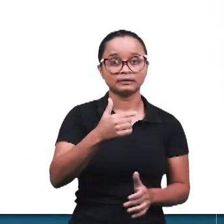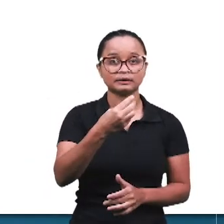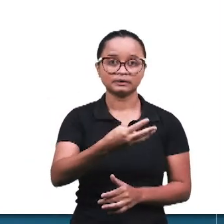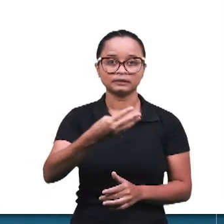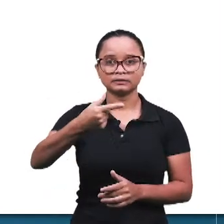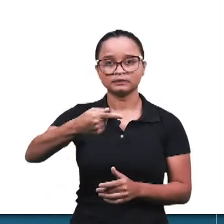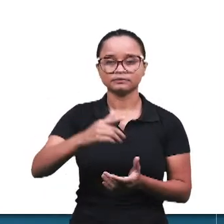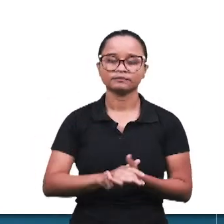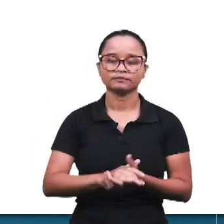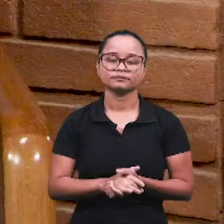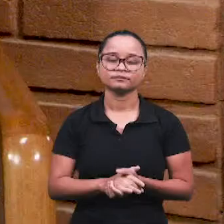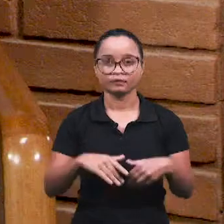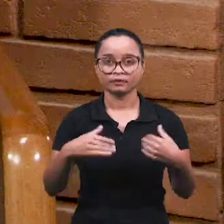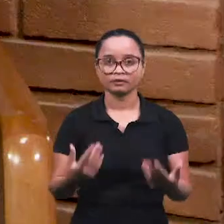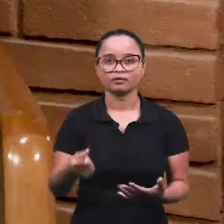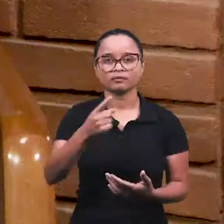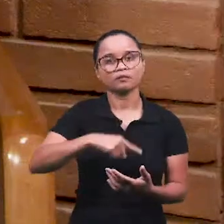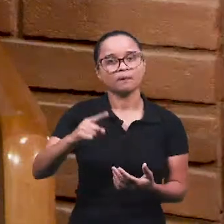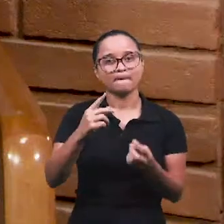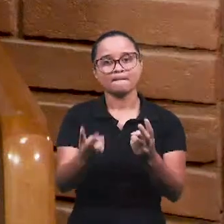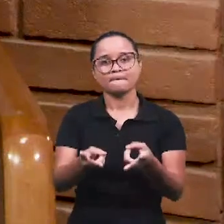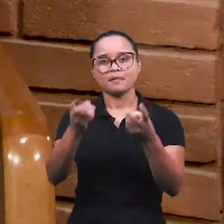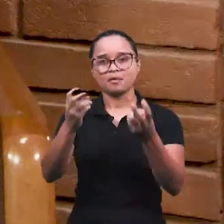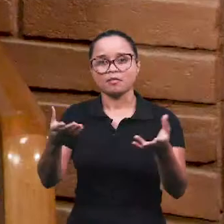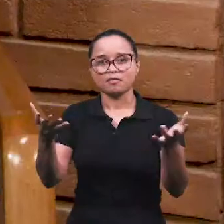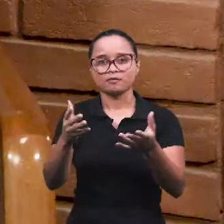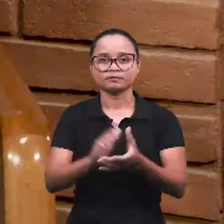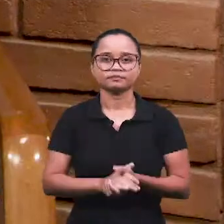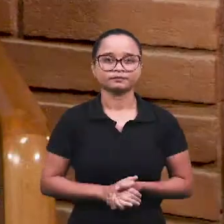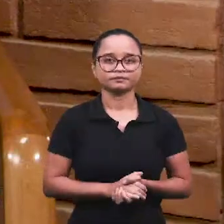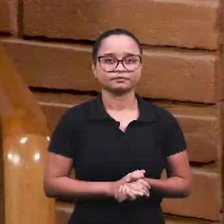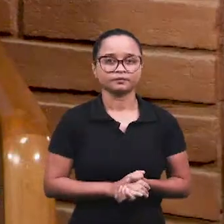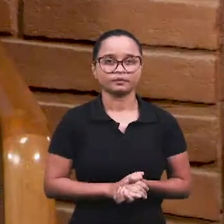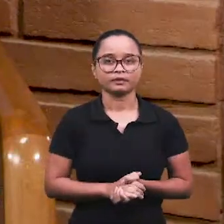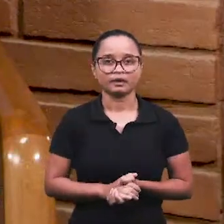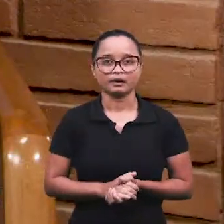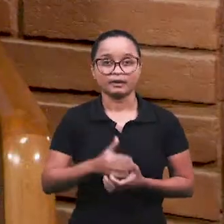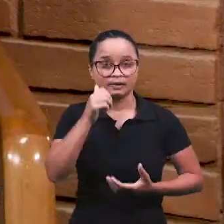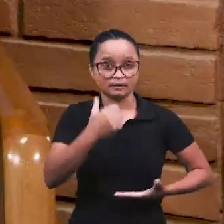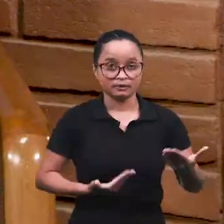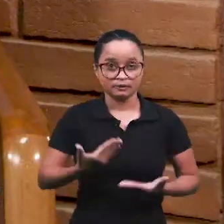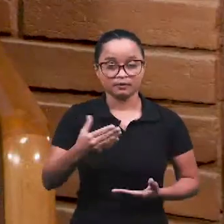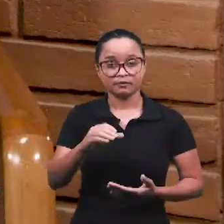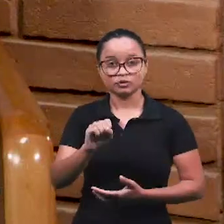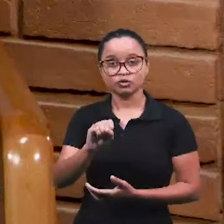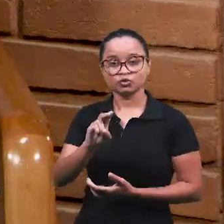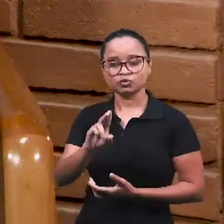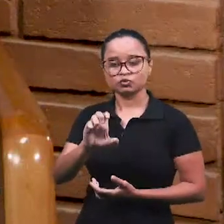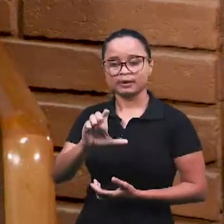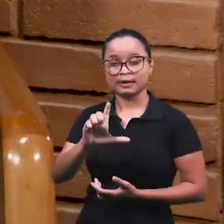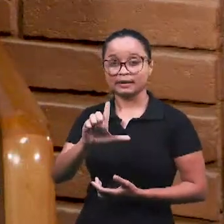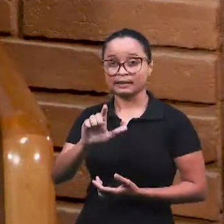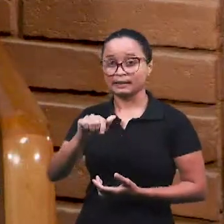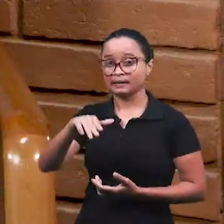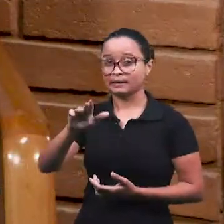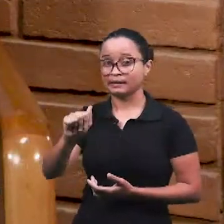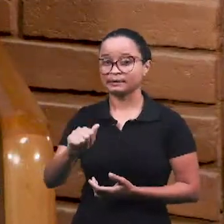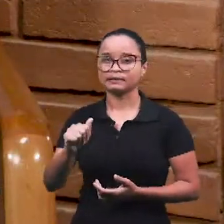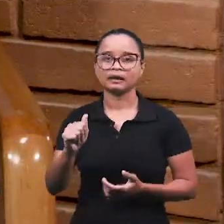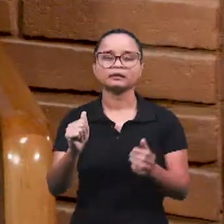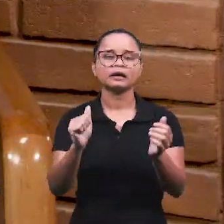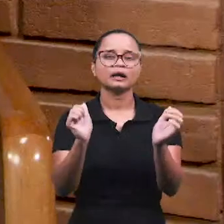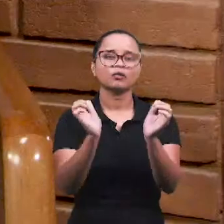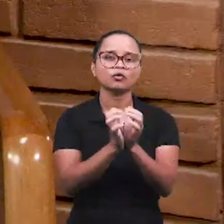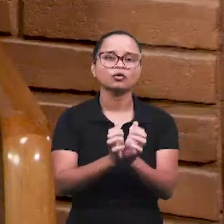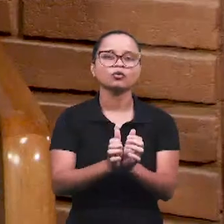a 37. E quem vai nos dar essa identificação agora é a nossa irmã Suelana. A irmã Suelana